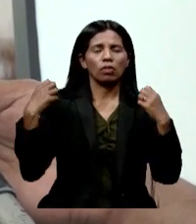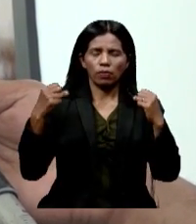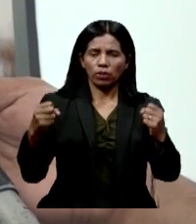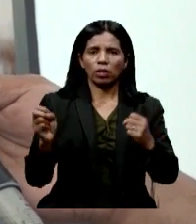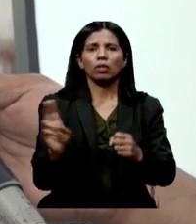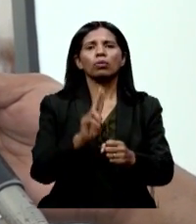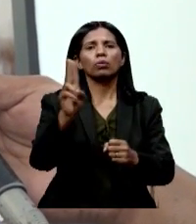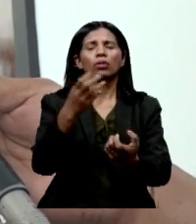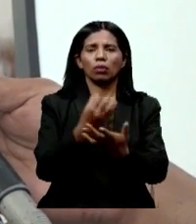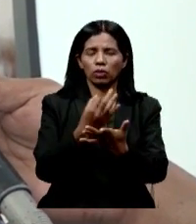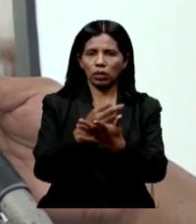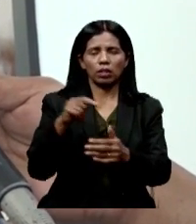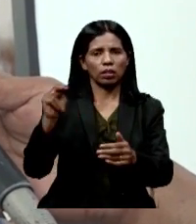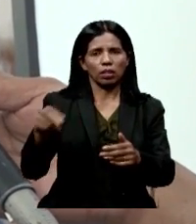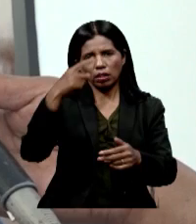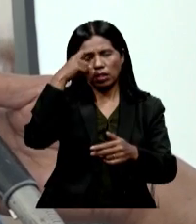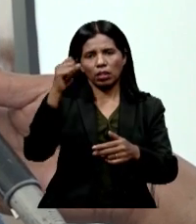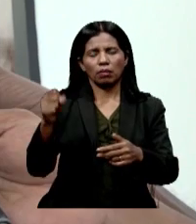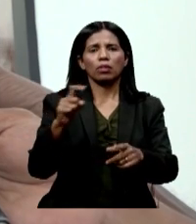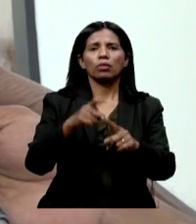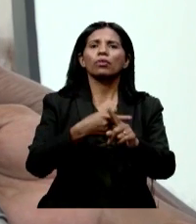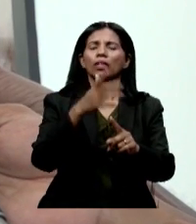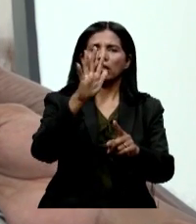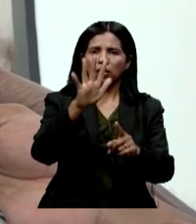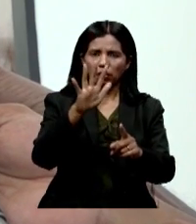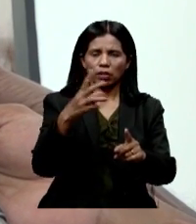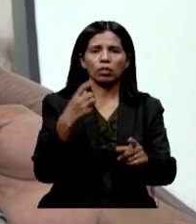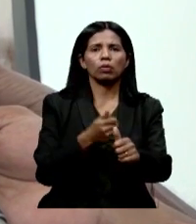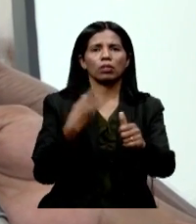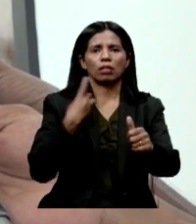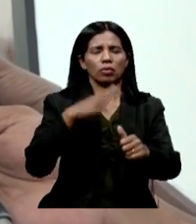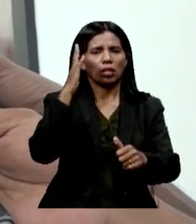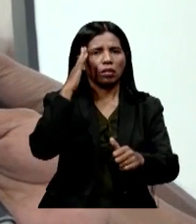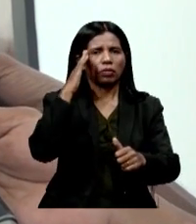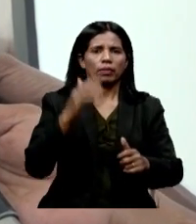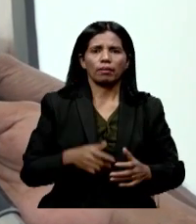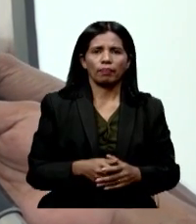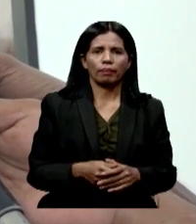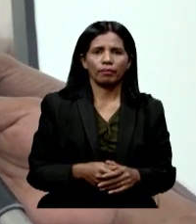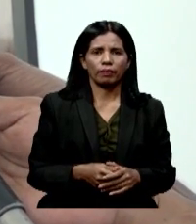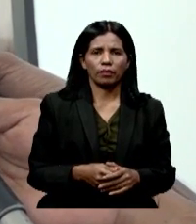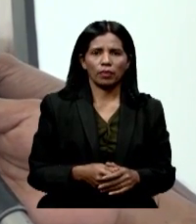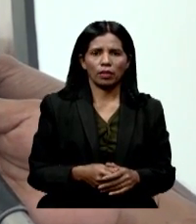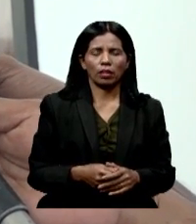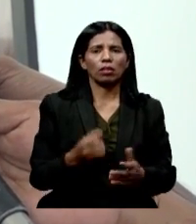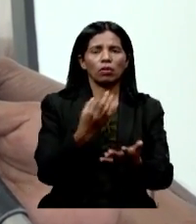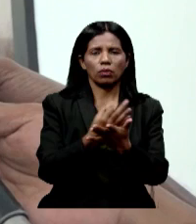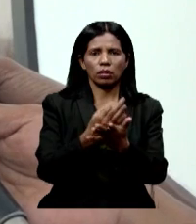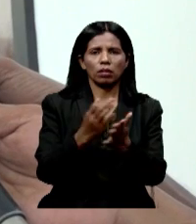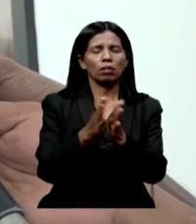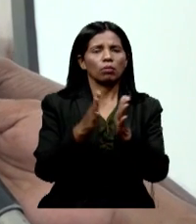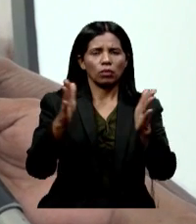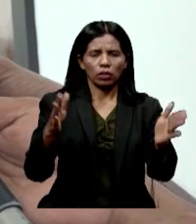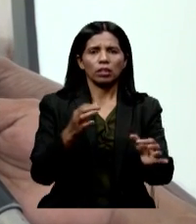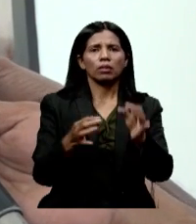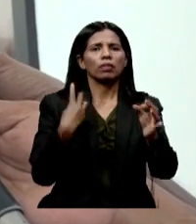o sen da neta, mas tecnicamente te fulan lima de tu ir a mini ano em catac saldo nesse bote teve se care